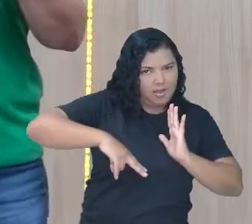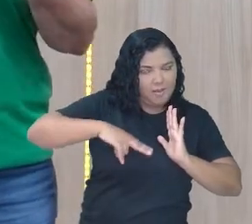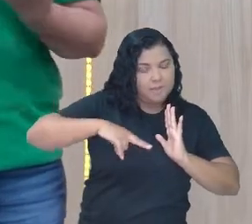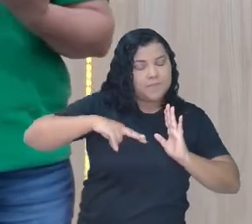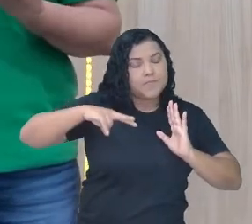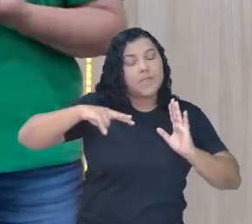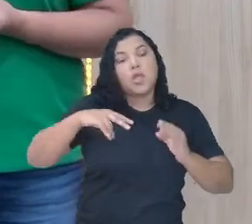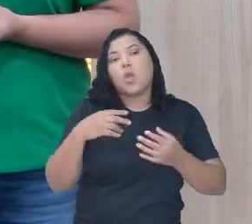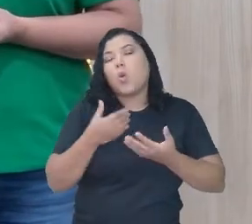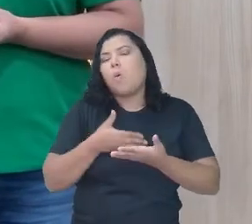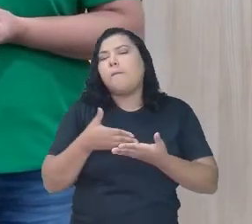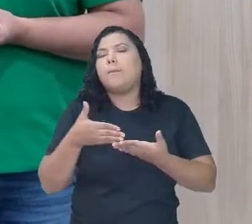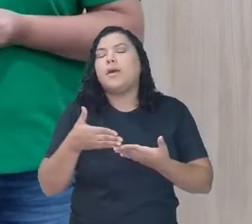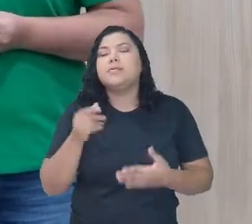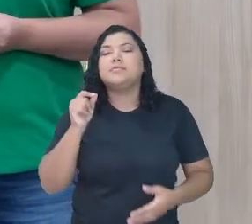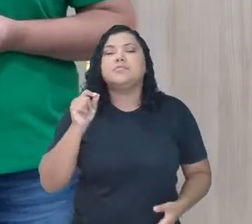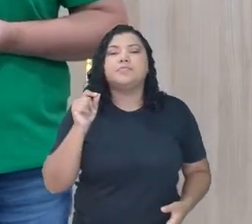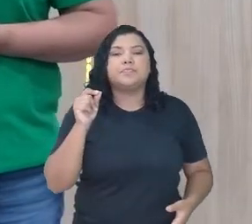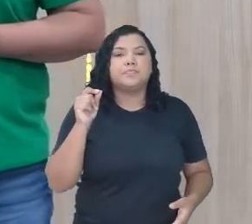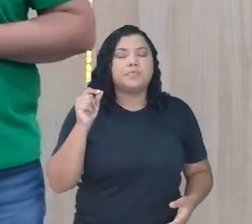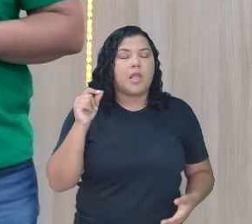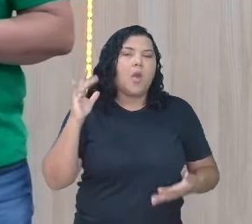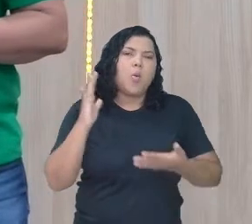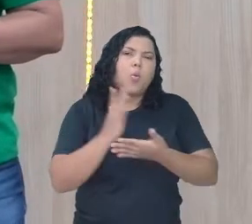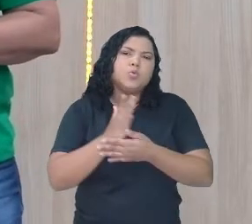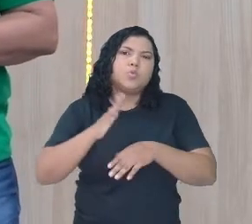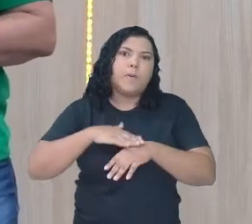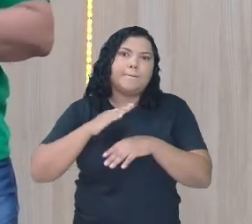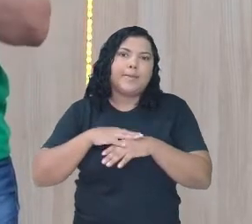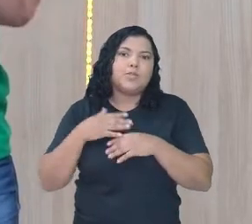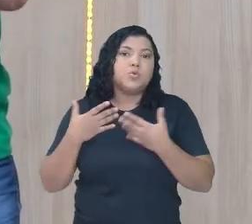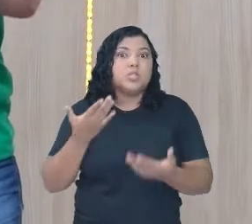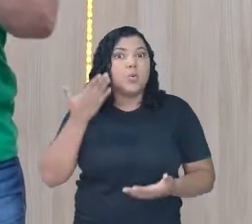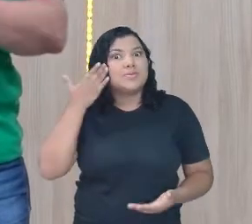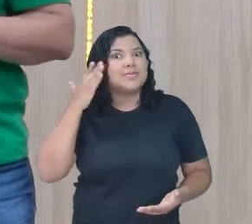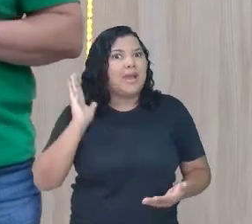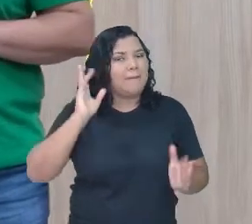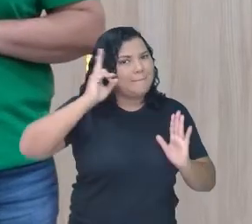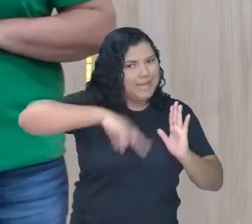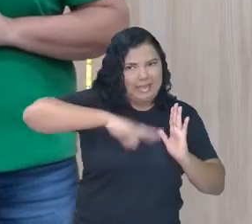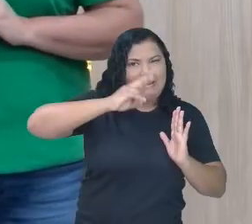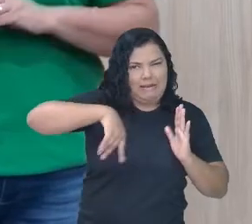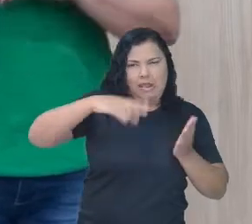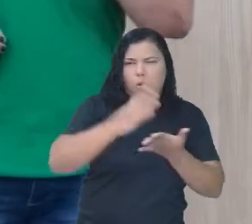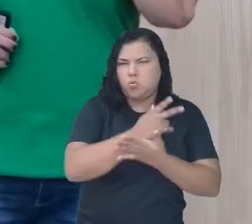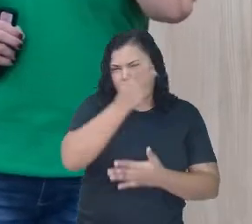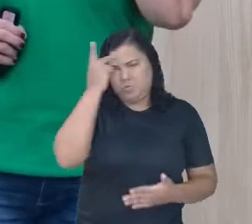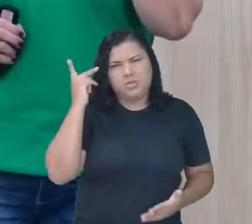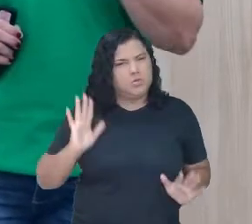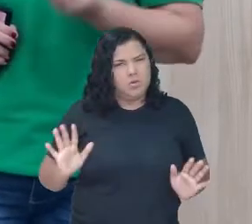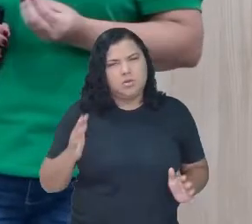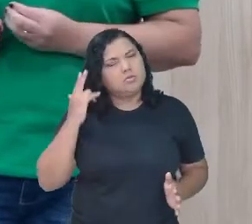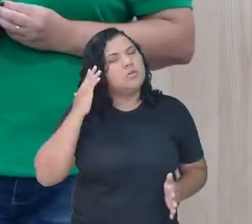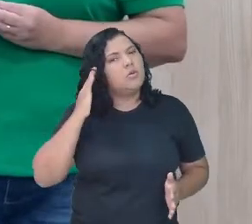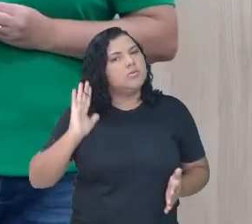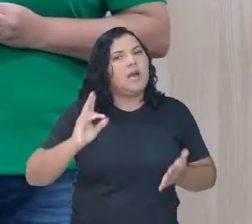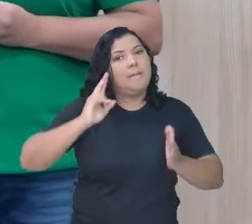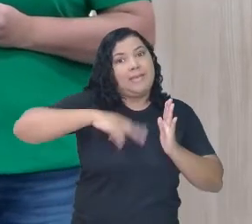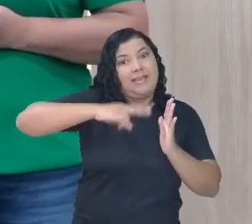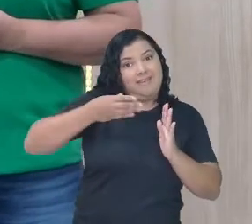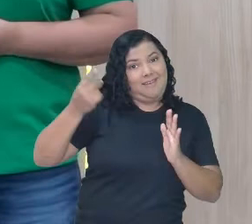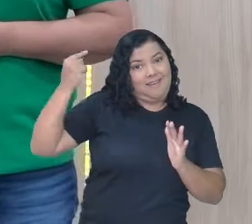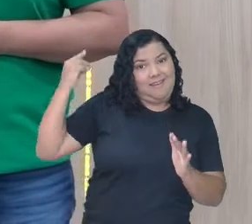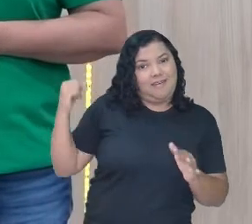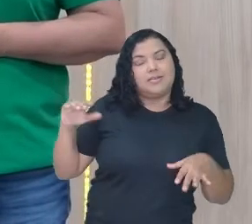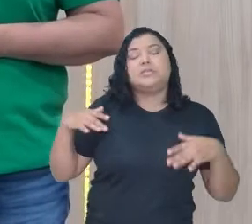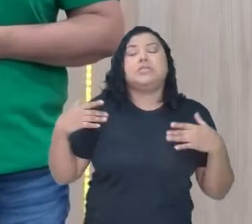ao jornal e que às vezes também não sabiam ler, não eram alfabetizados,